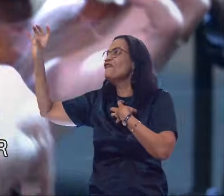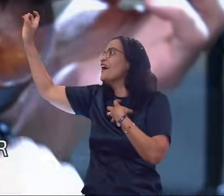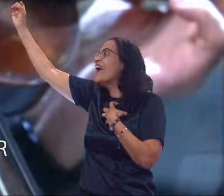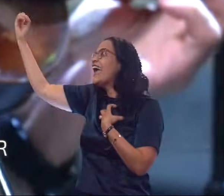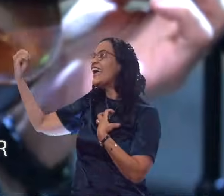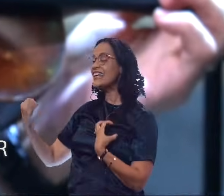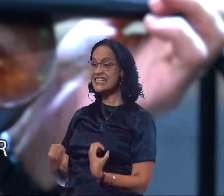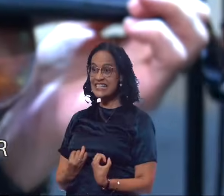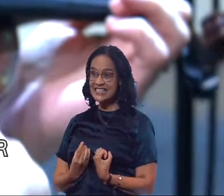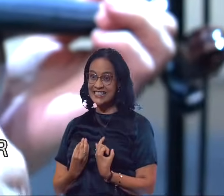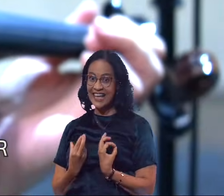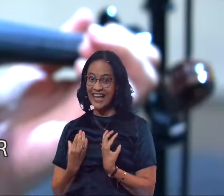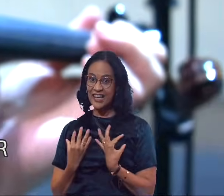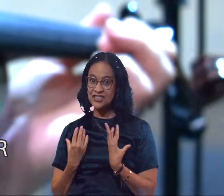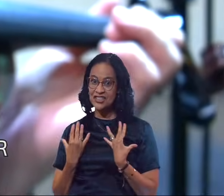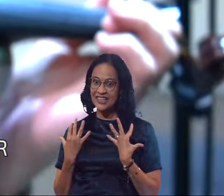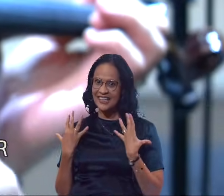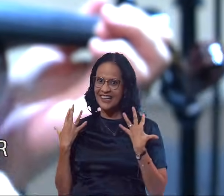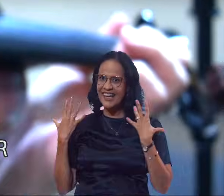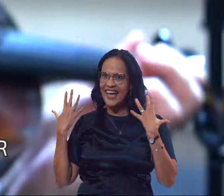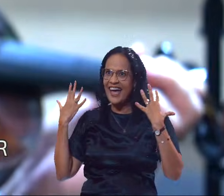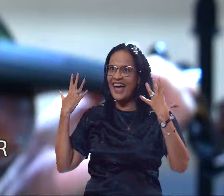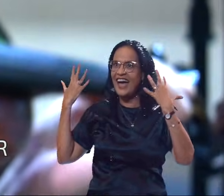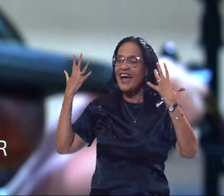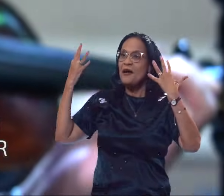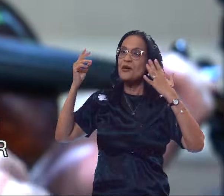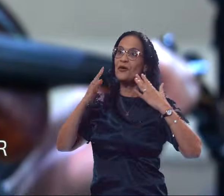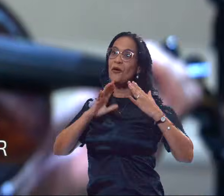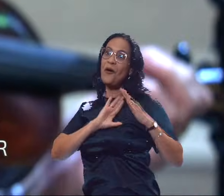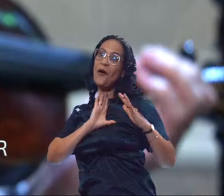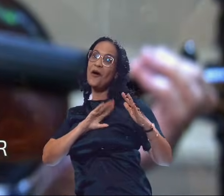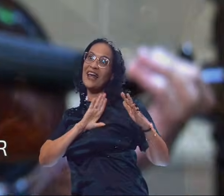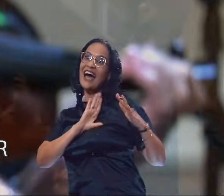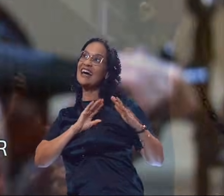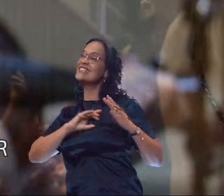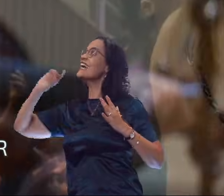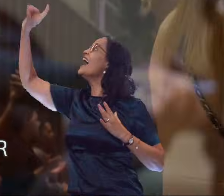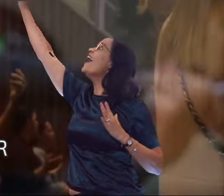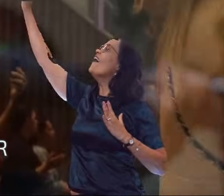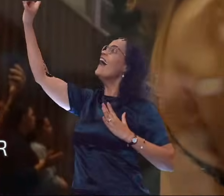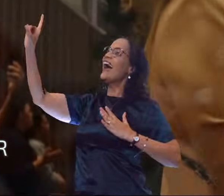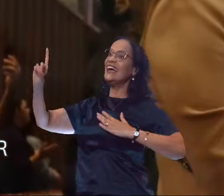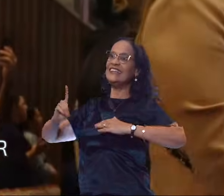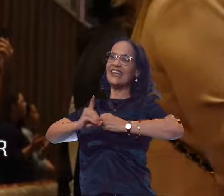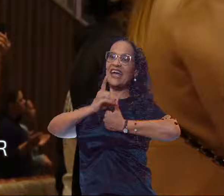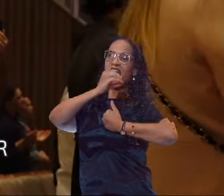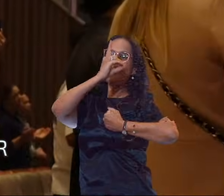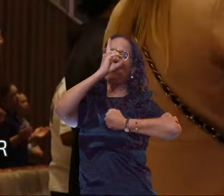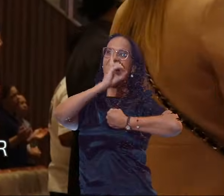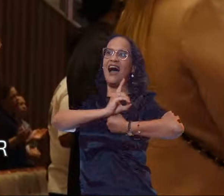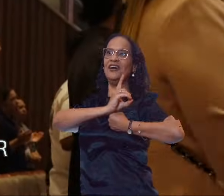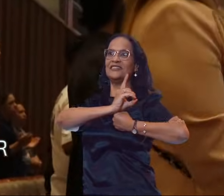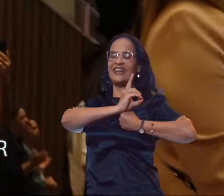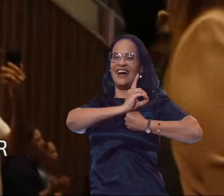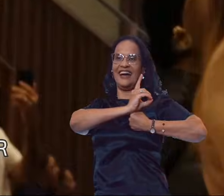então vem me incendiar, meu coração, meu